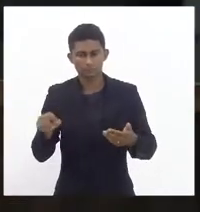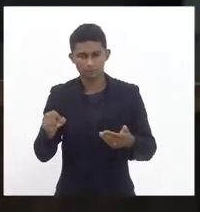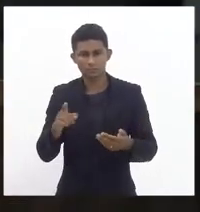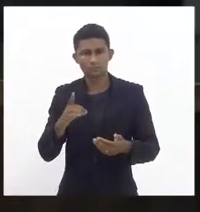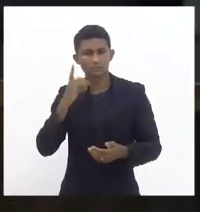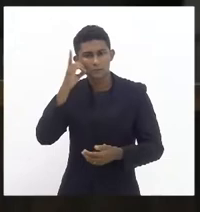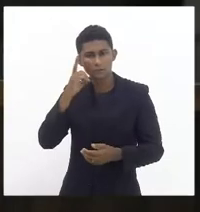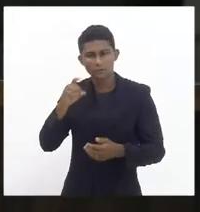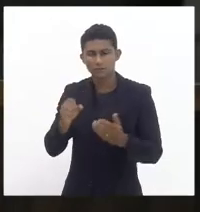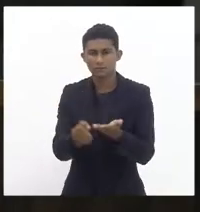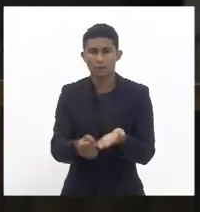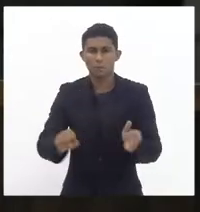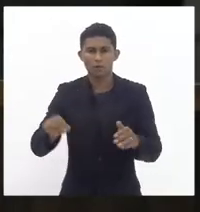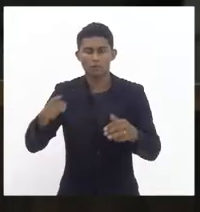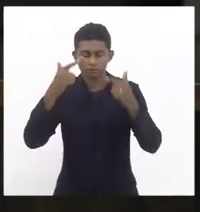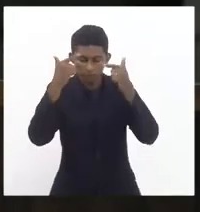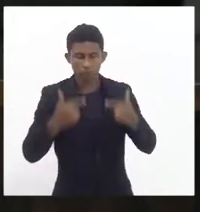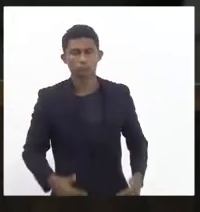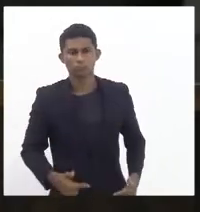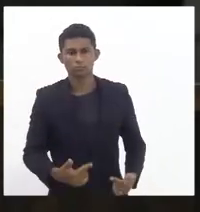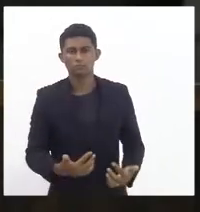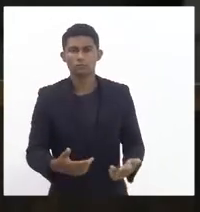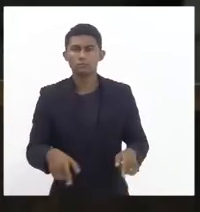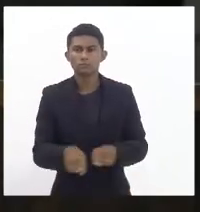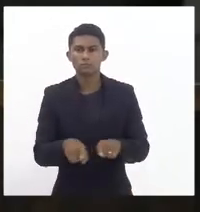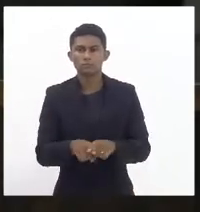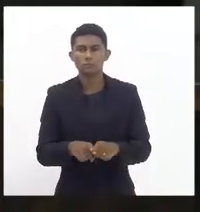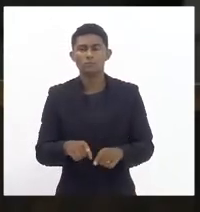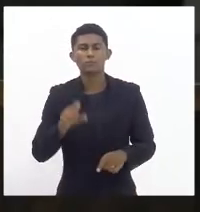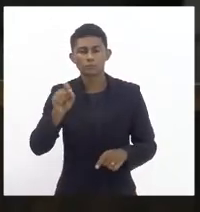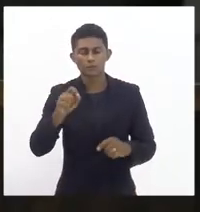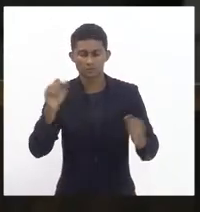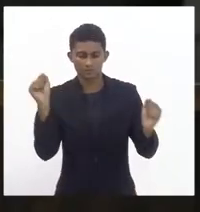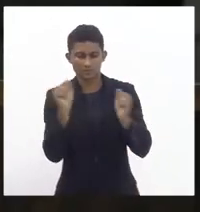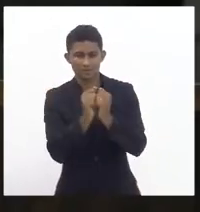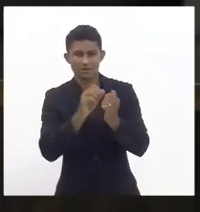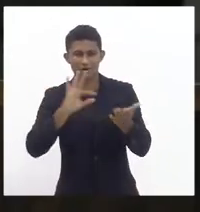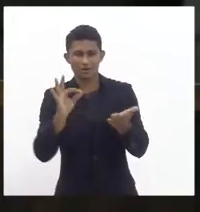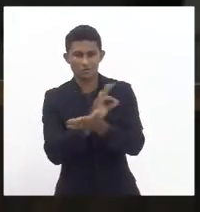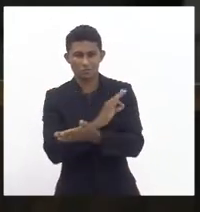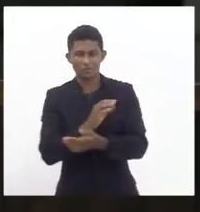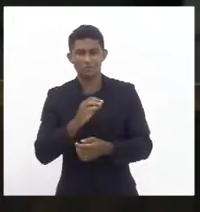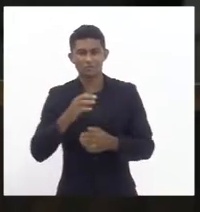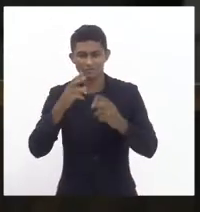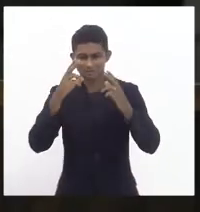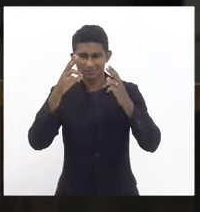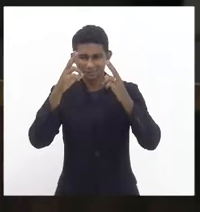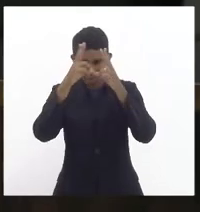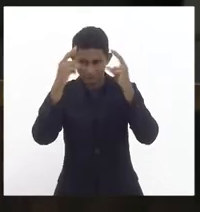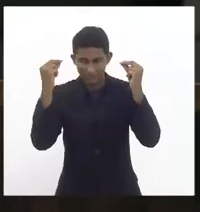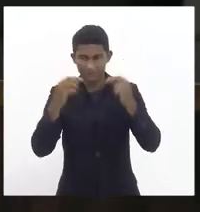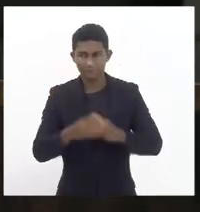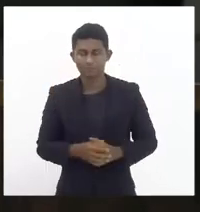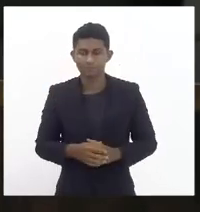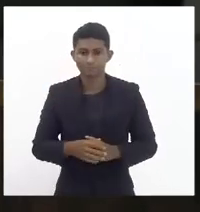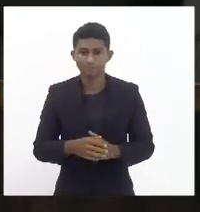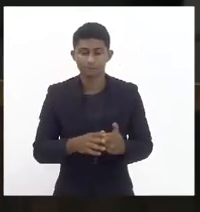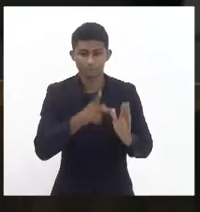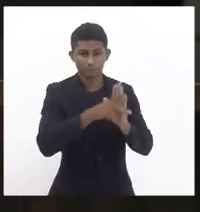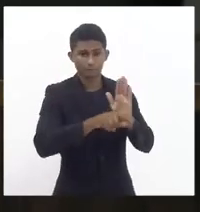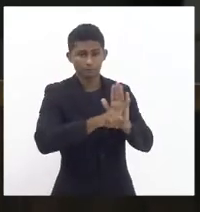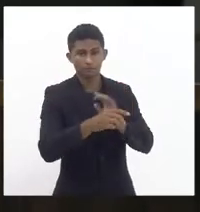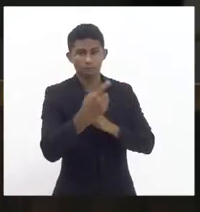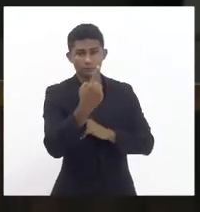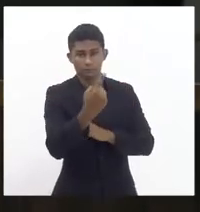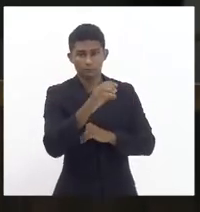deputador Samuel e republicação com autoria da deputada enfermeira Rejane pode de resolução